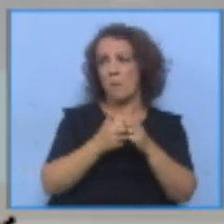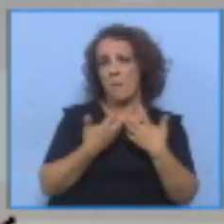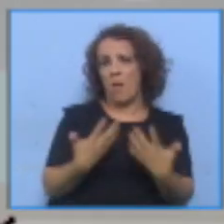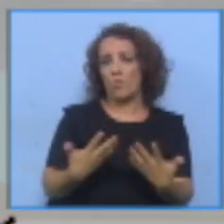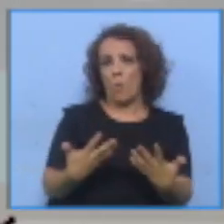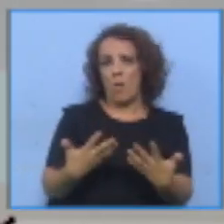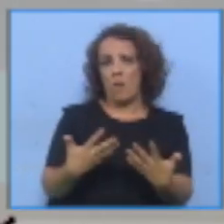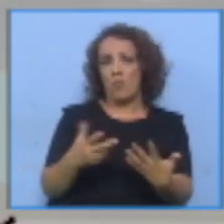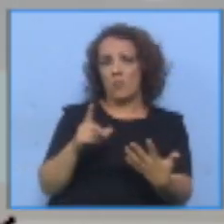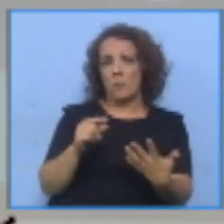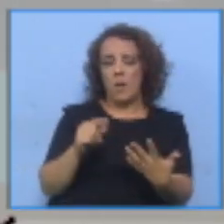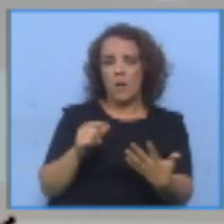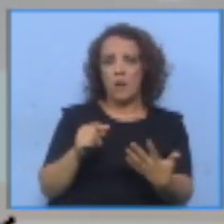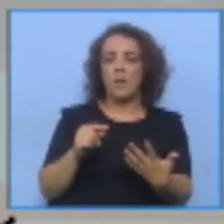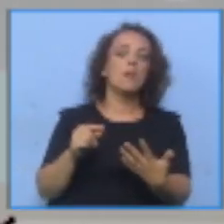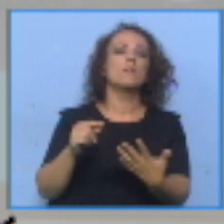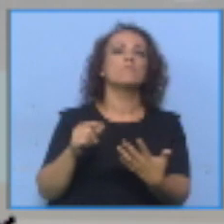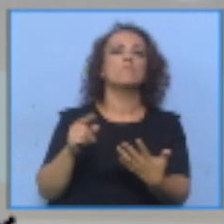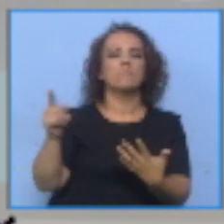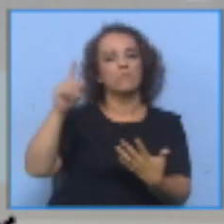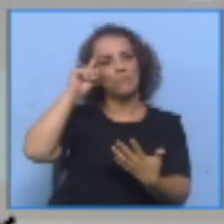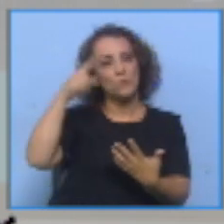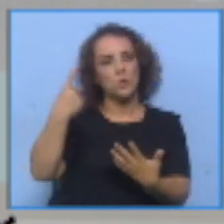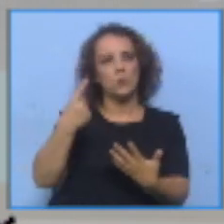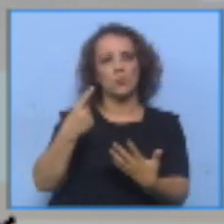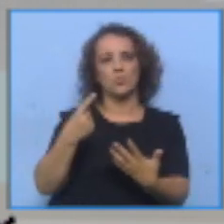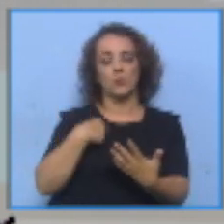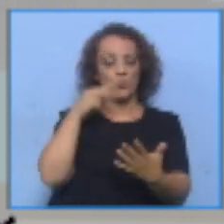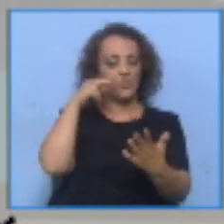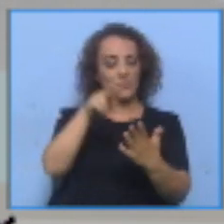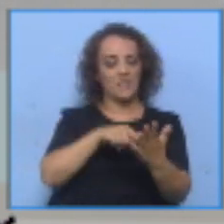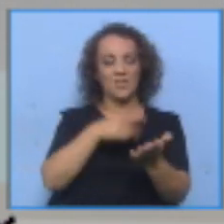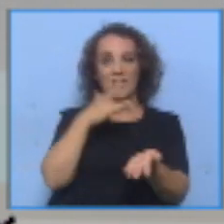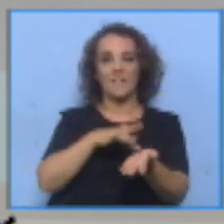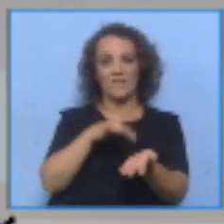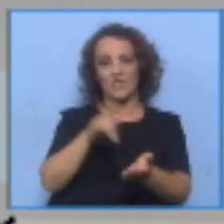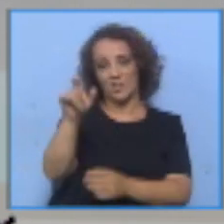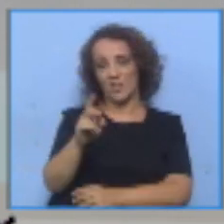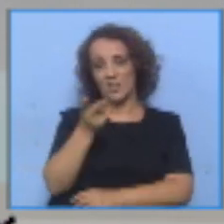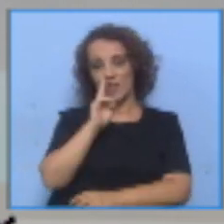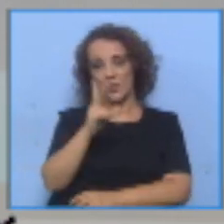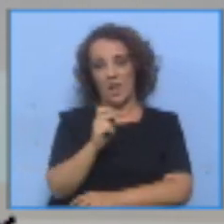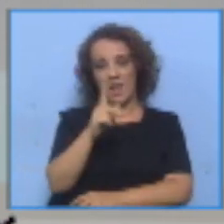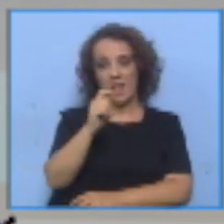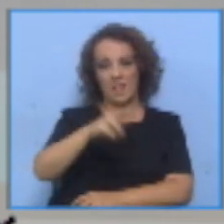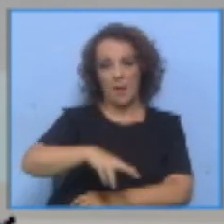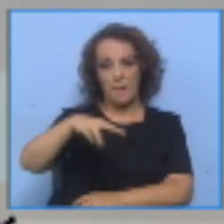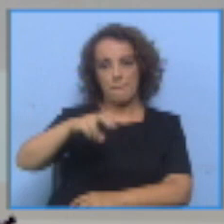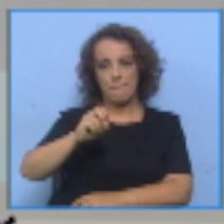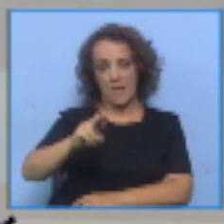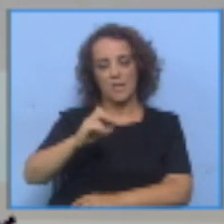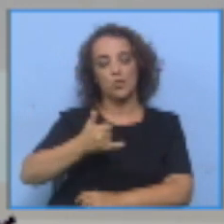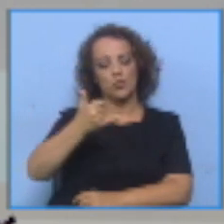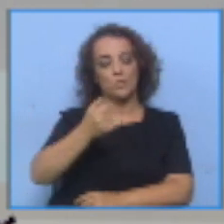vai agravando pelos relatos que vos chegam diretamente, e estou a olhar para a revista Alemar, de que é diretor, porque vão publicando, e já lá vamos